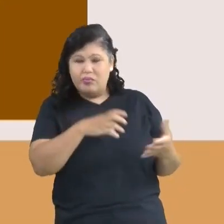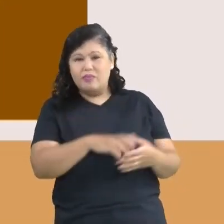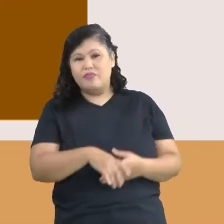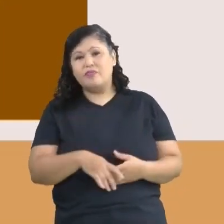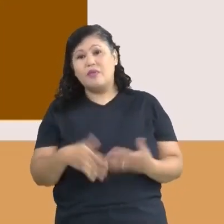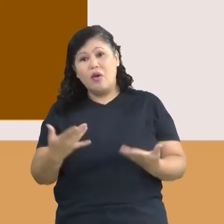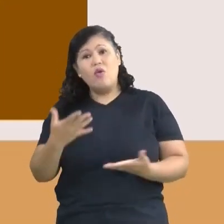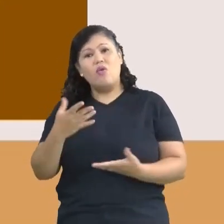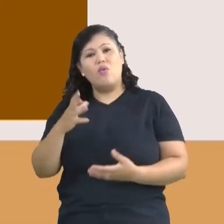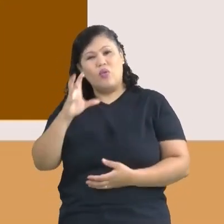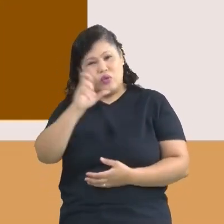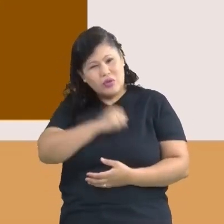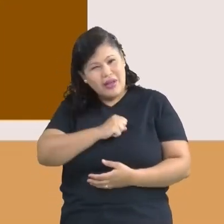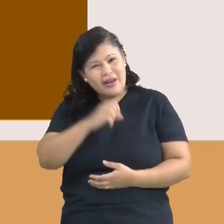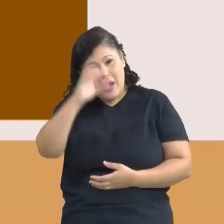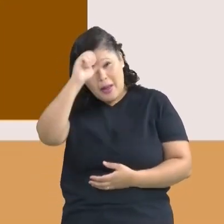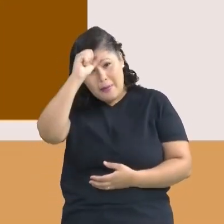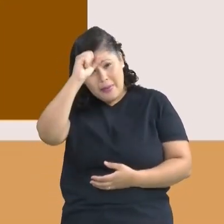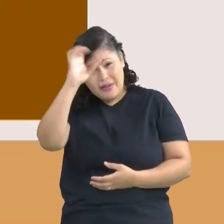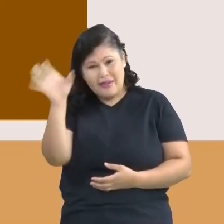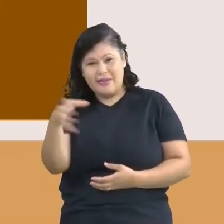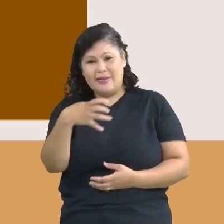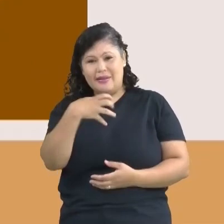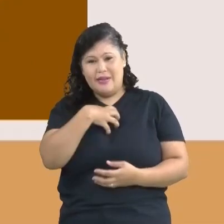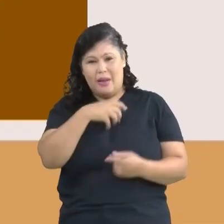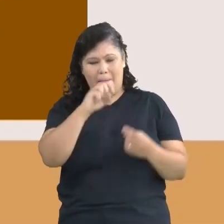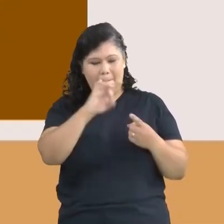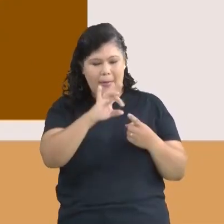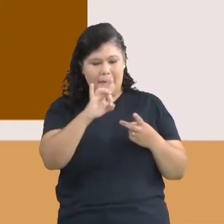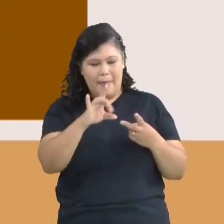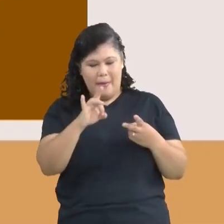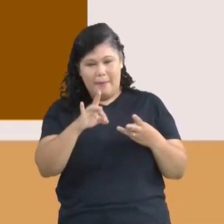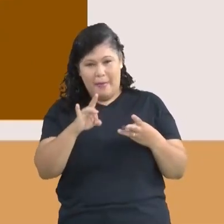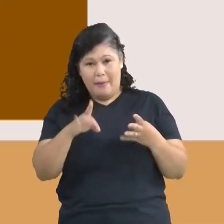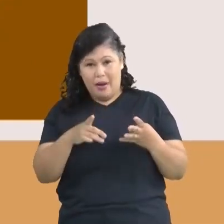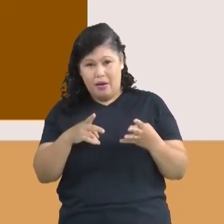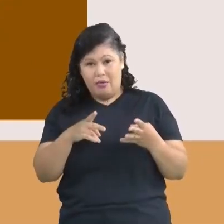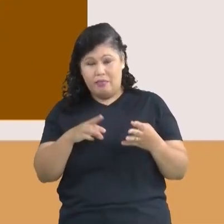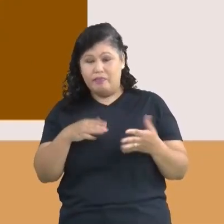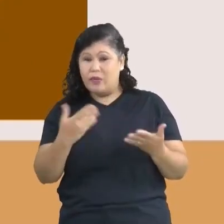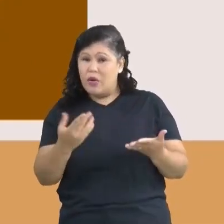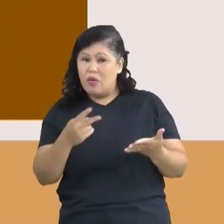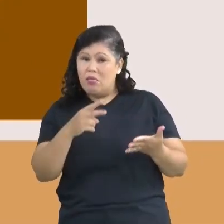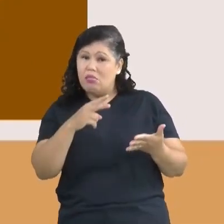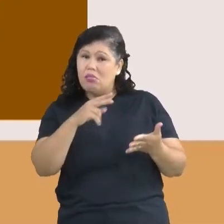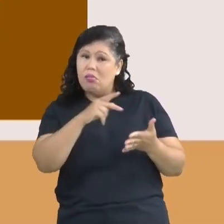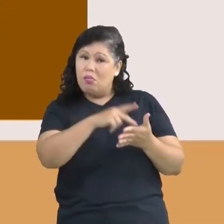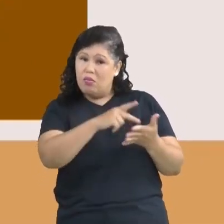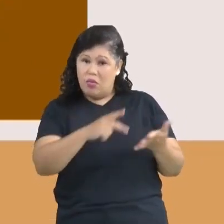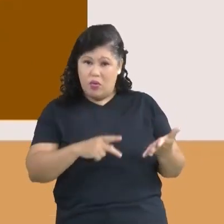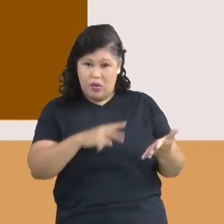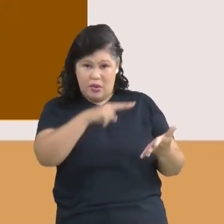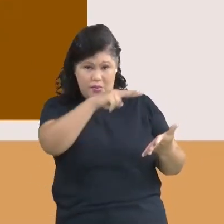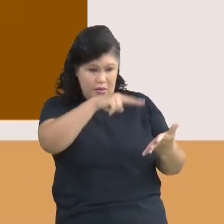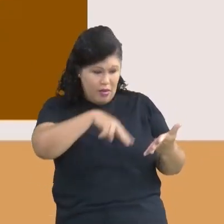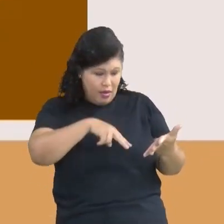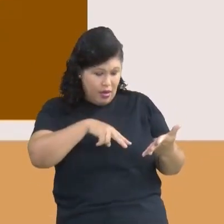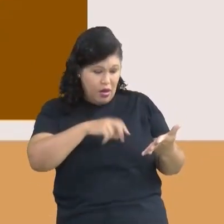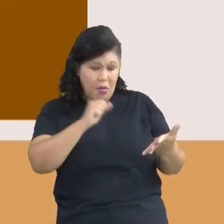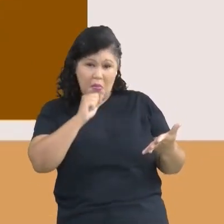dos sentimentos que nós demonstramos hoje? Quando nós lemos um poema, o poema, ele nos